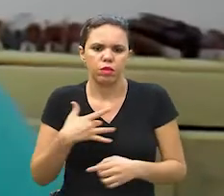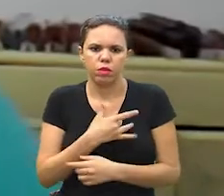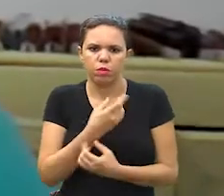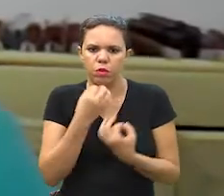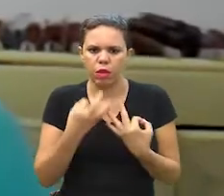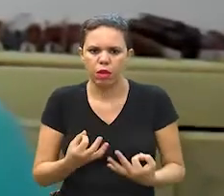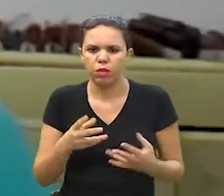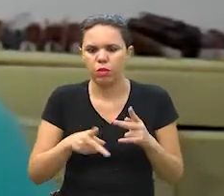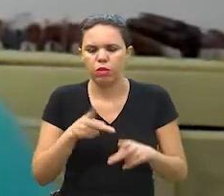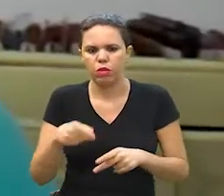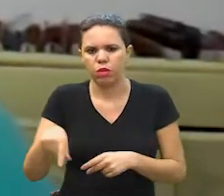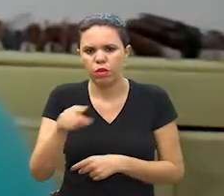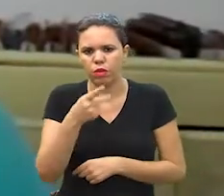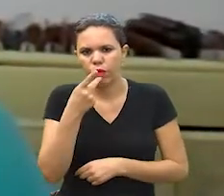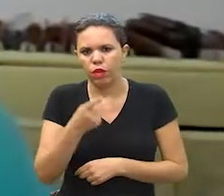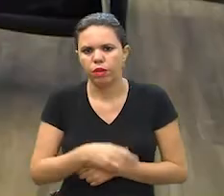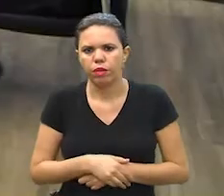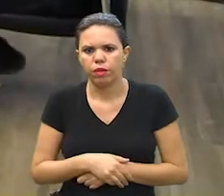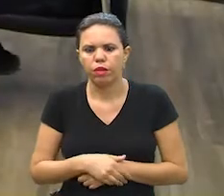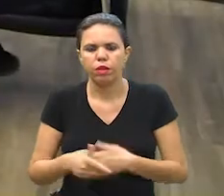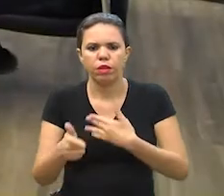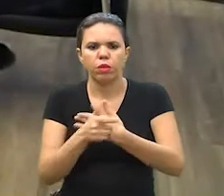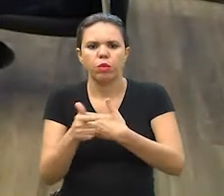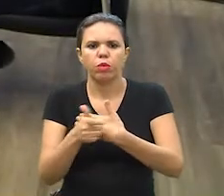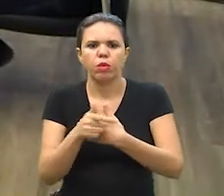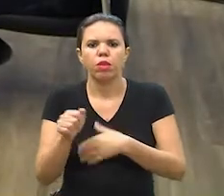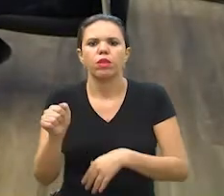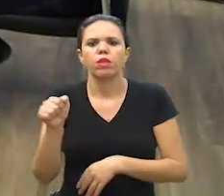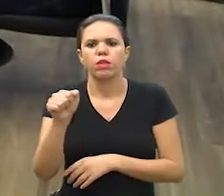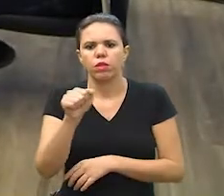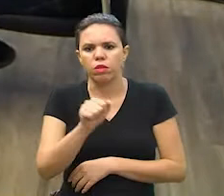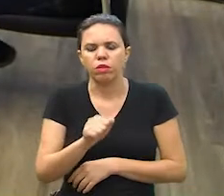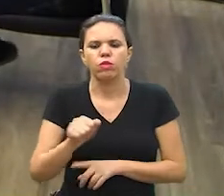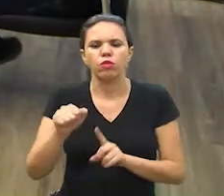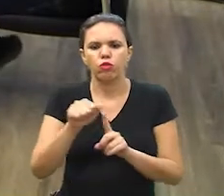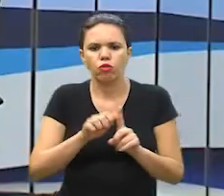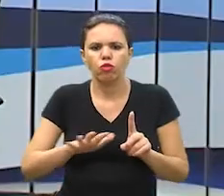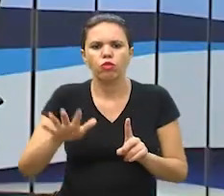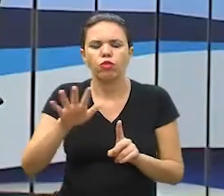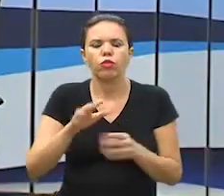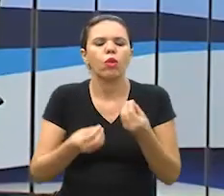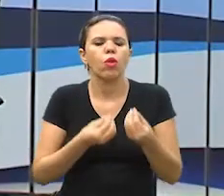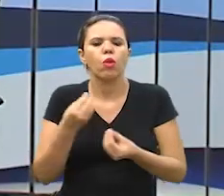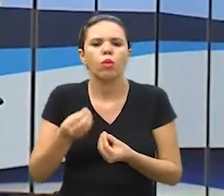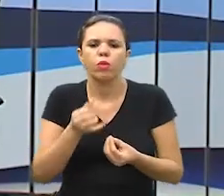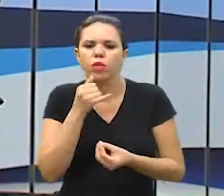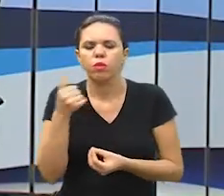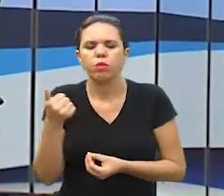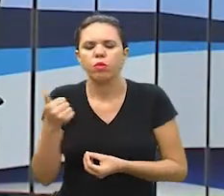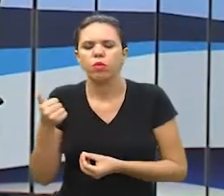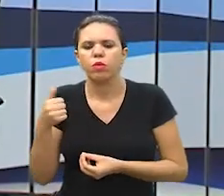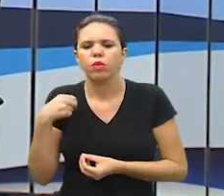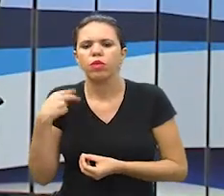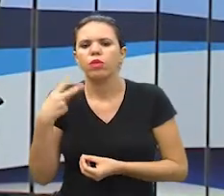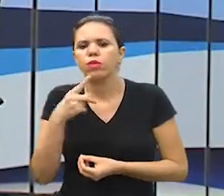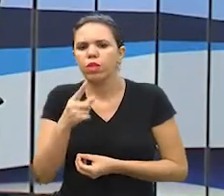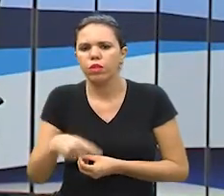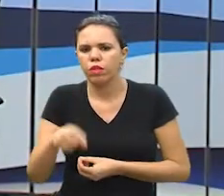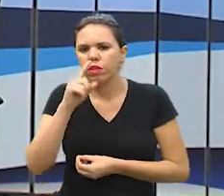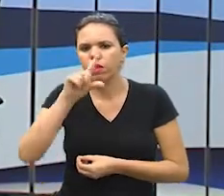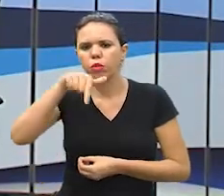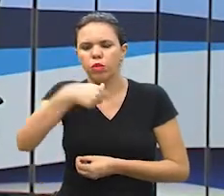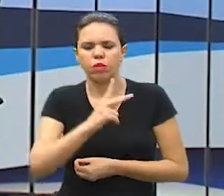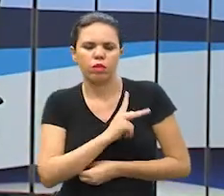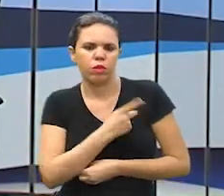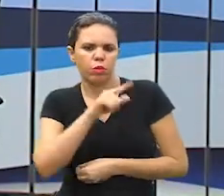população. Falando um pouquinho sobre esse papel da sociedade, né? Como é que, primeiro Zé Carlos e Paulo Haddad, depois eu vou passar